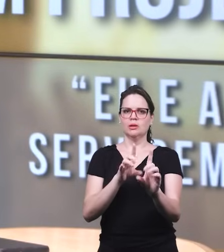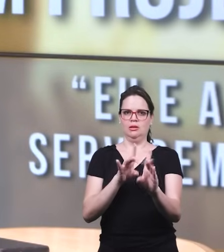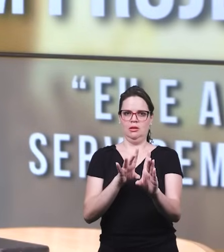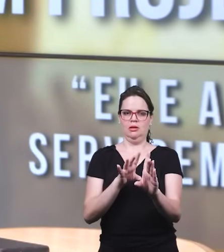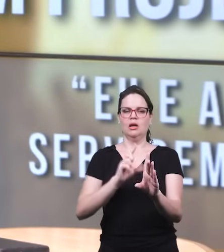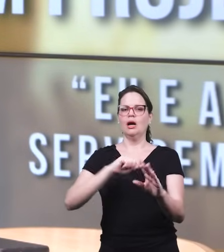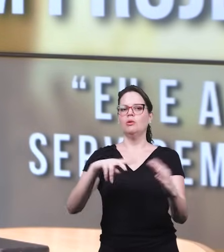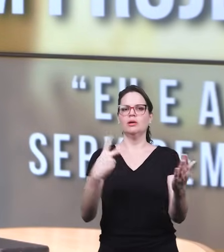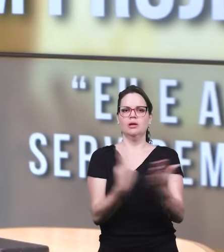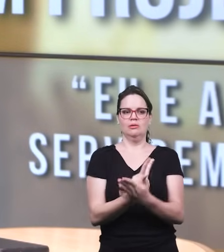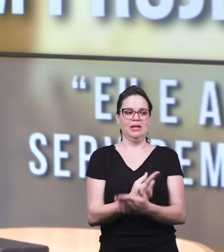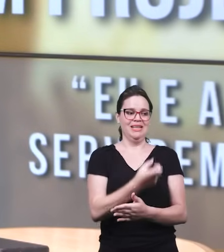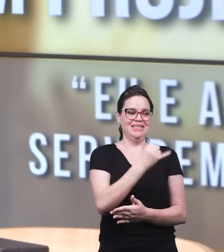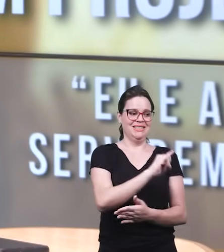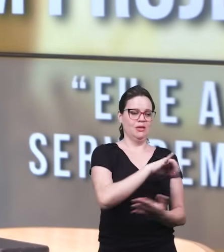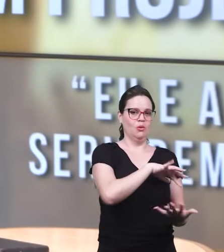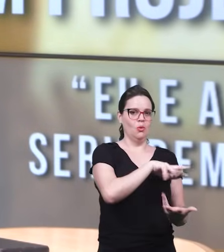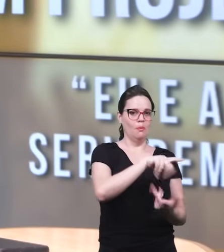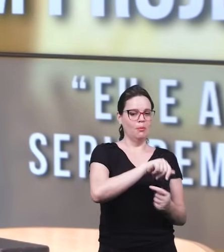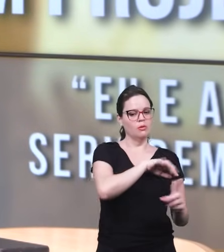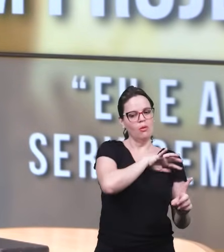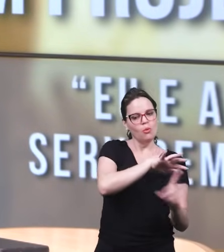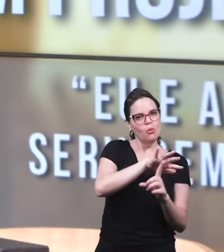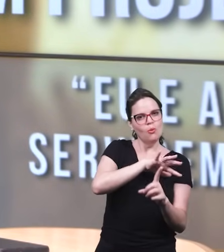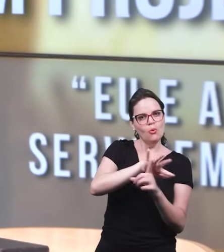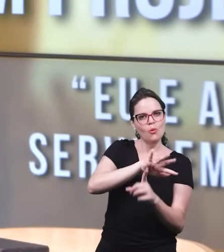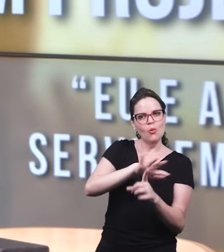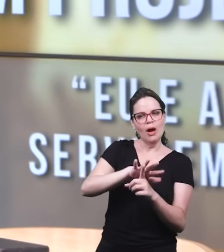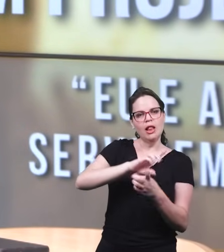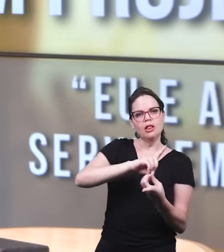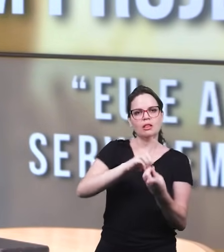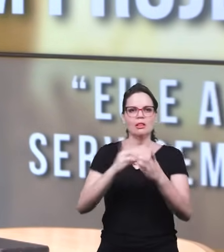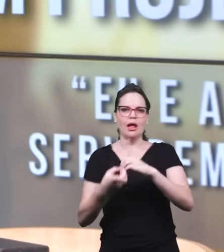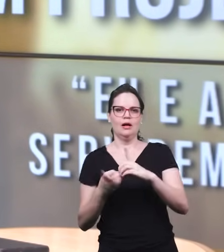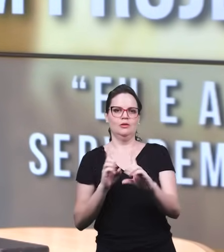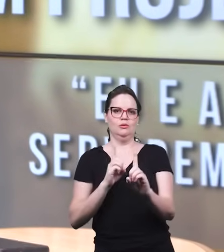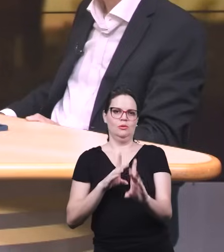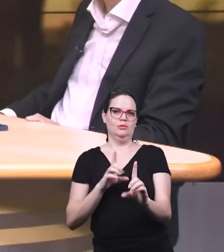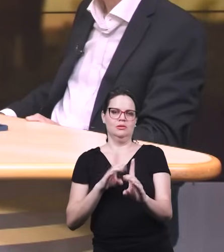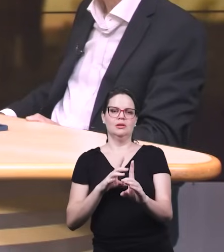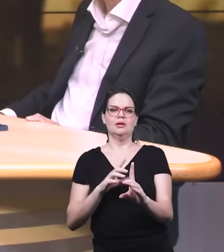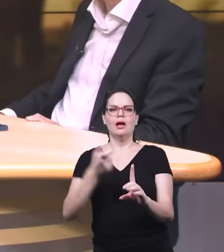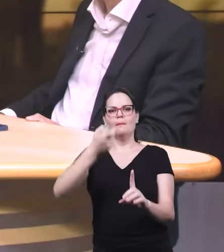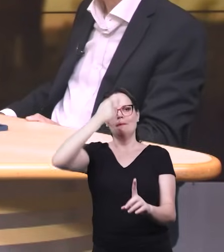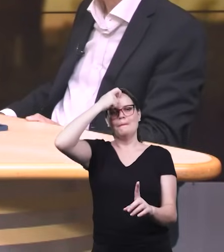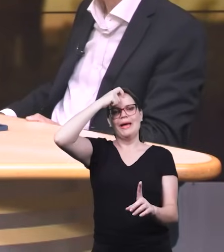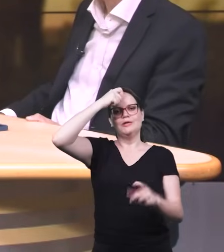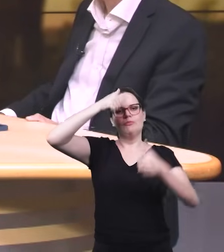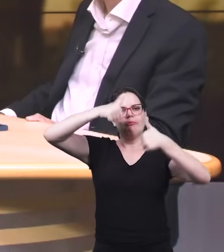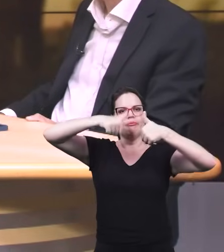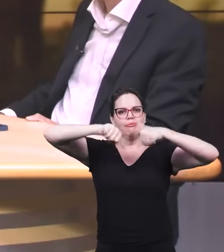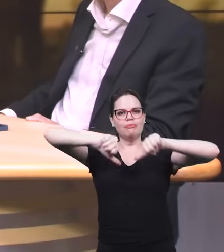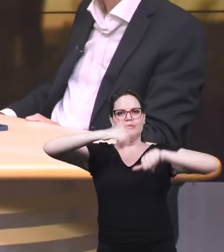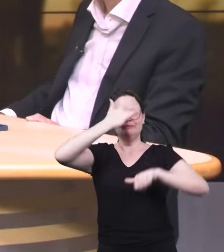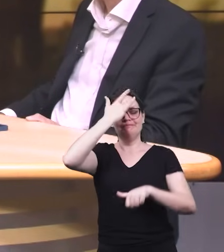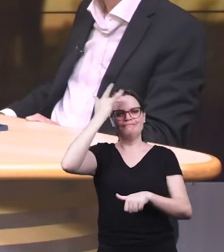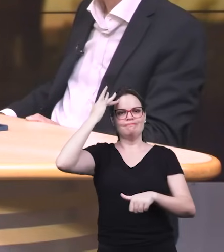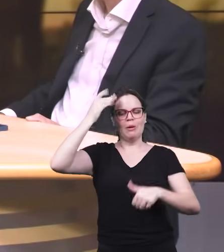trazem enfermidades para a mente. E nós podemos ver que muitos filhos, muitas